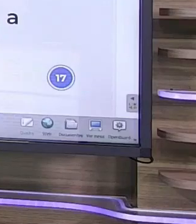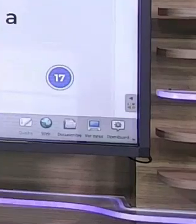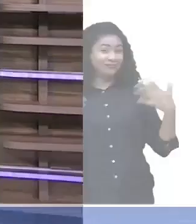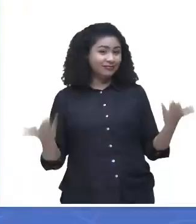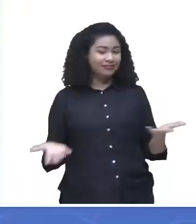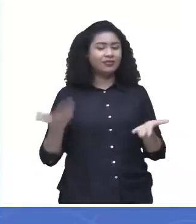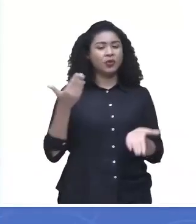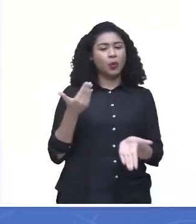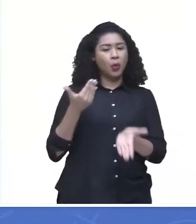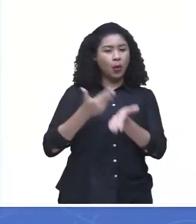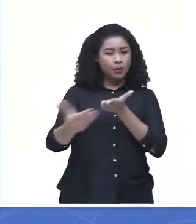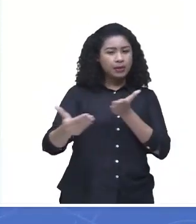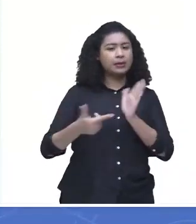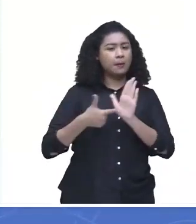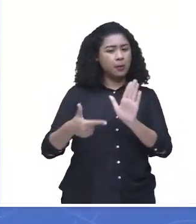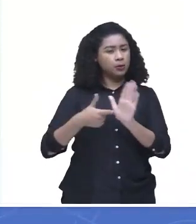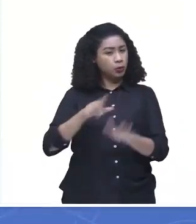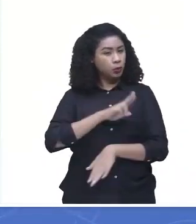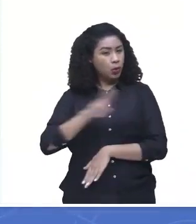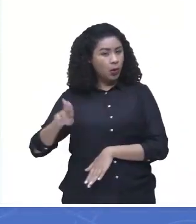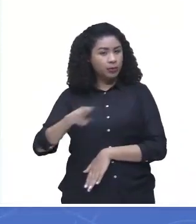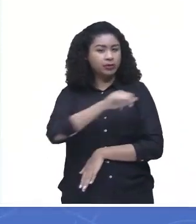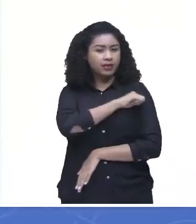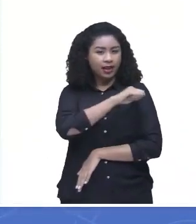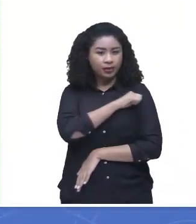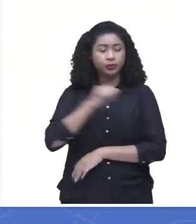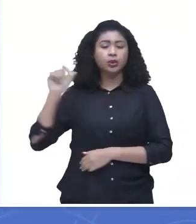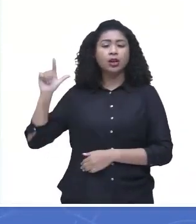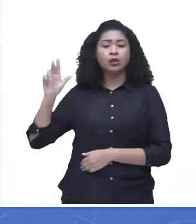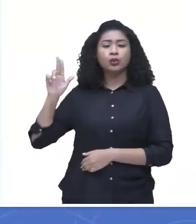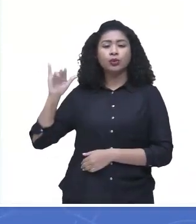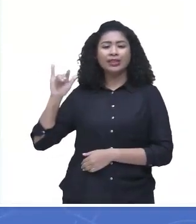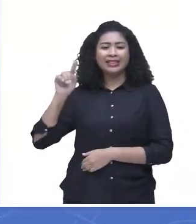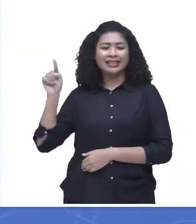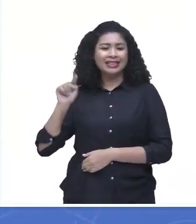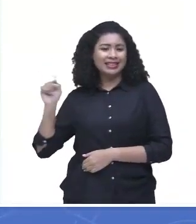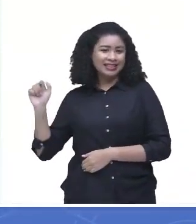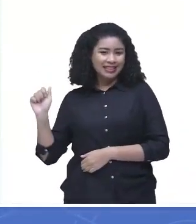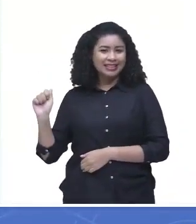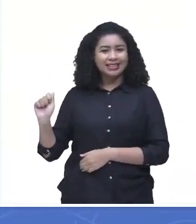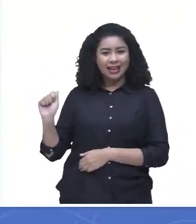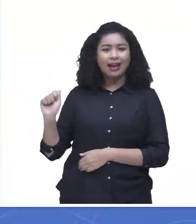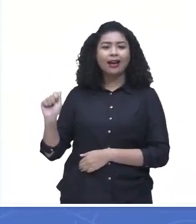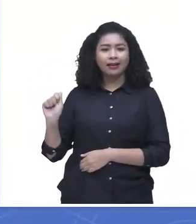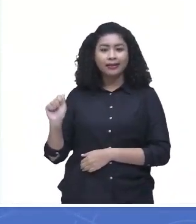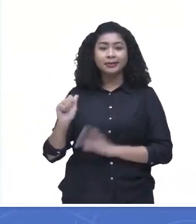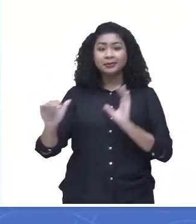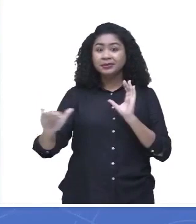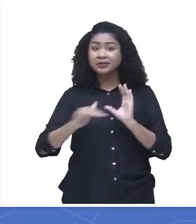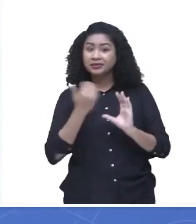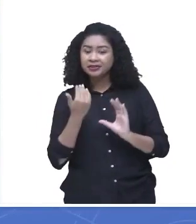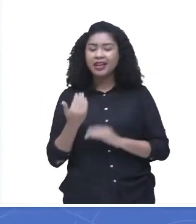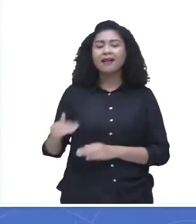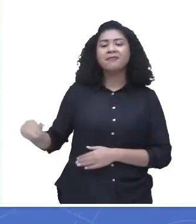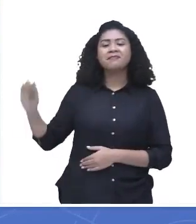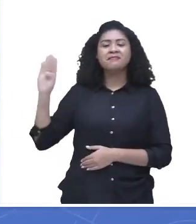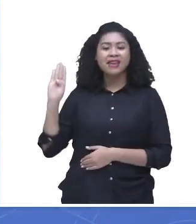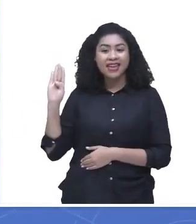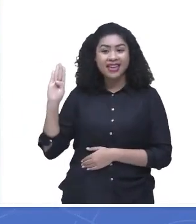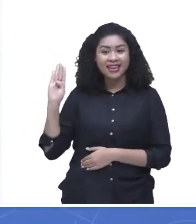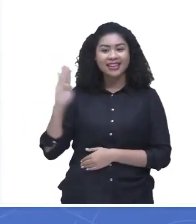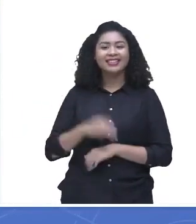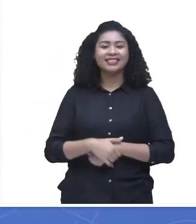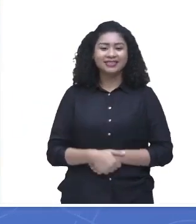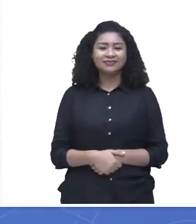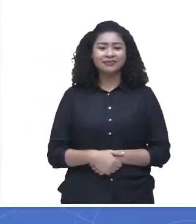Vou começar fazendo a leitura pelo chat inicialmente. A Luísa, lá da nossa escola Tiradentes, já chega dizendo letra B, não é verdade?